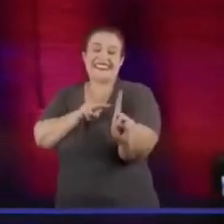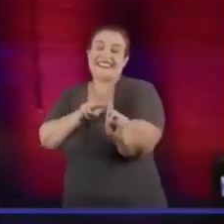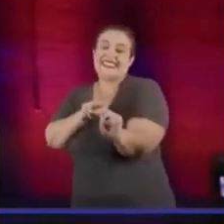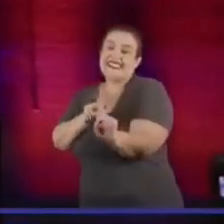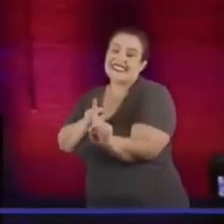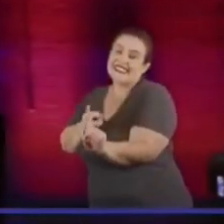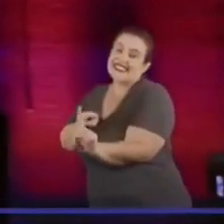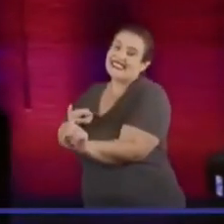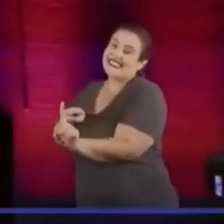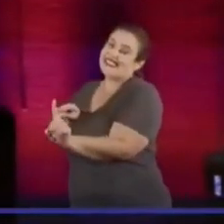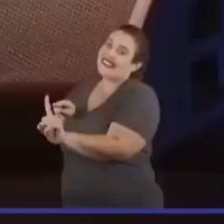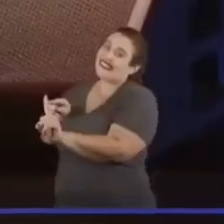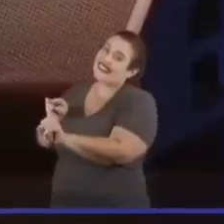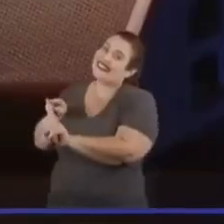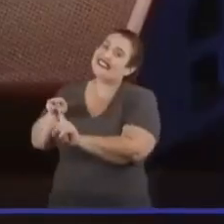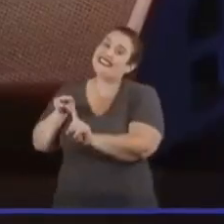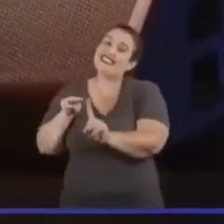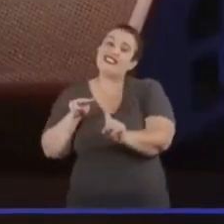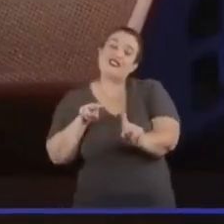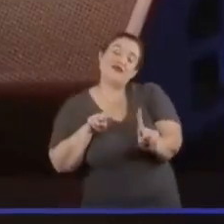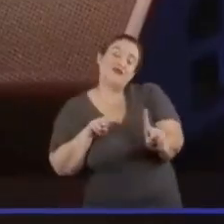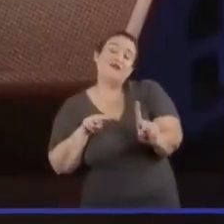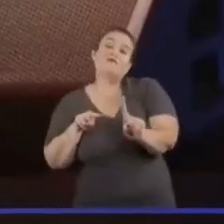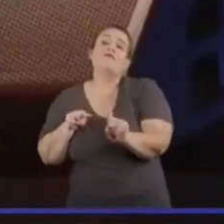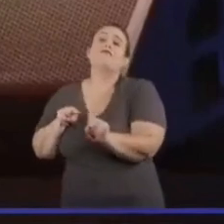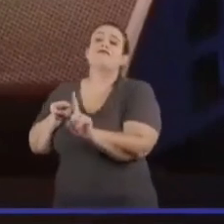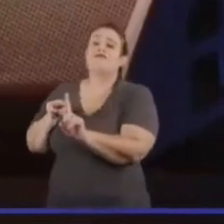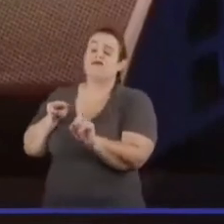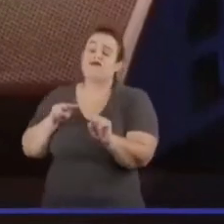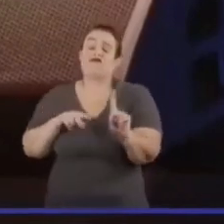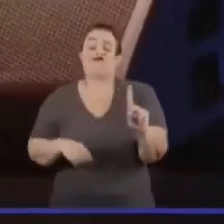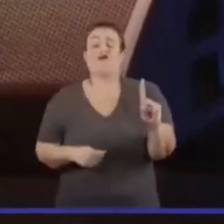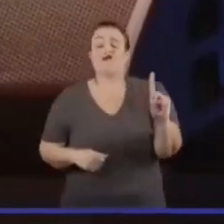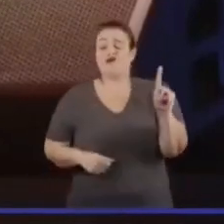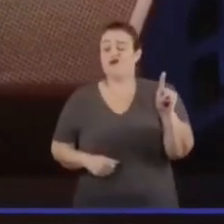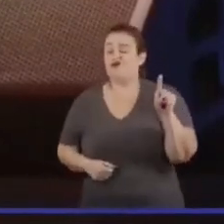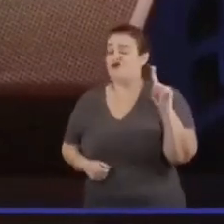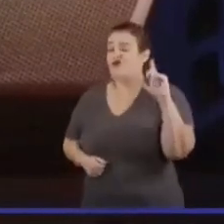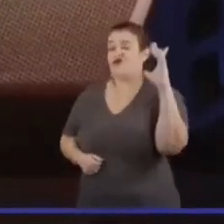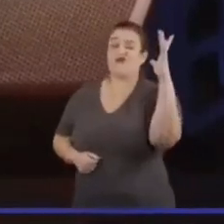seguindo. Mas mesmo assim,